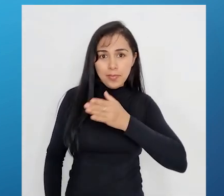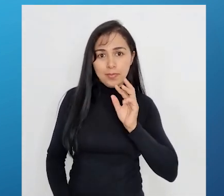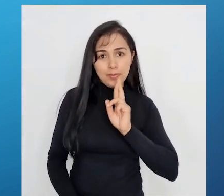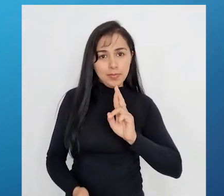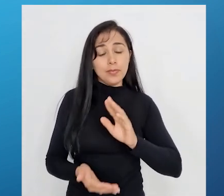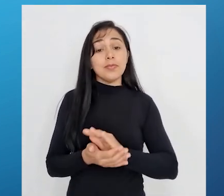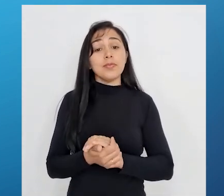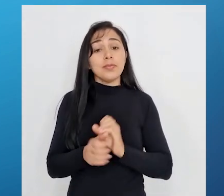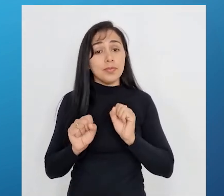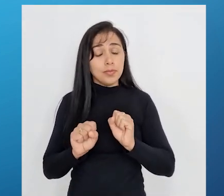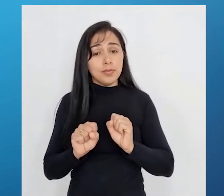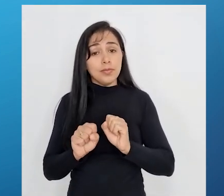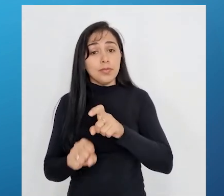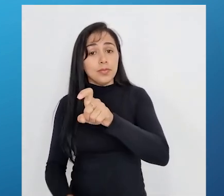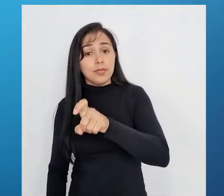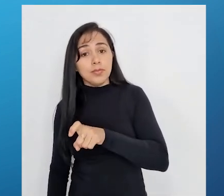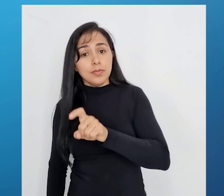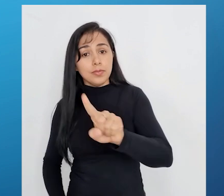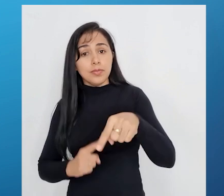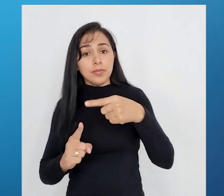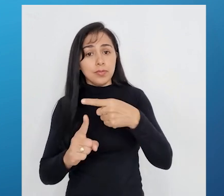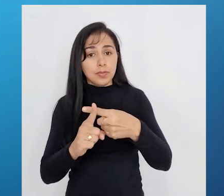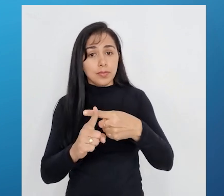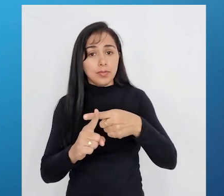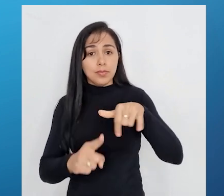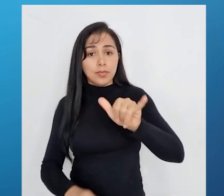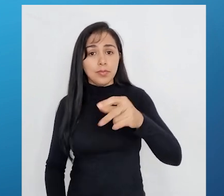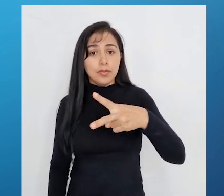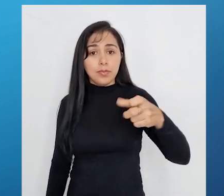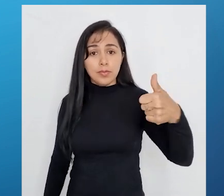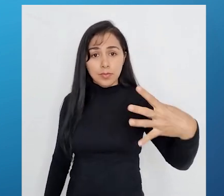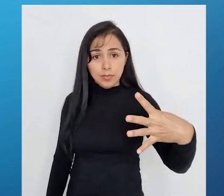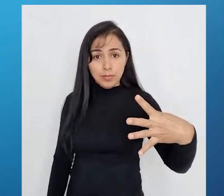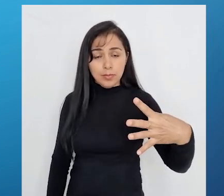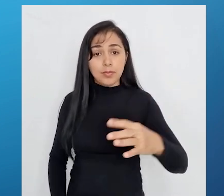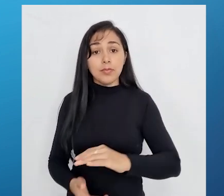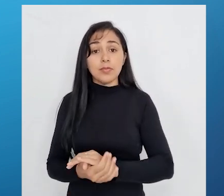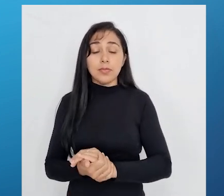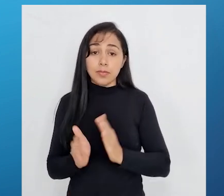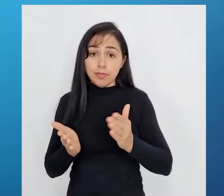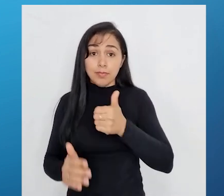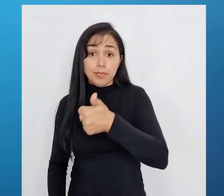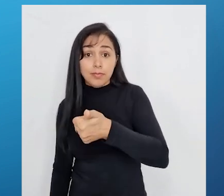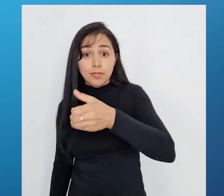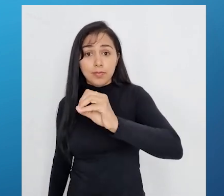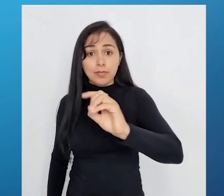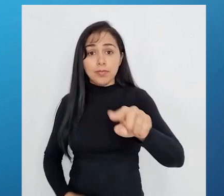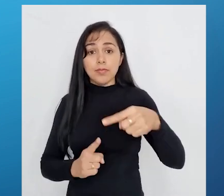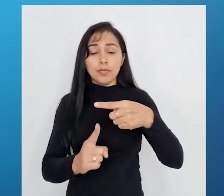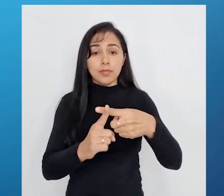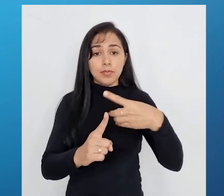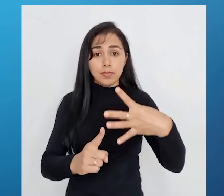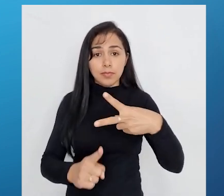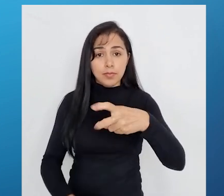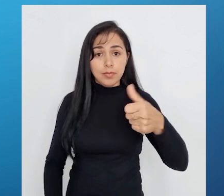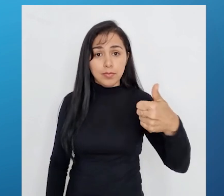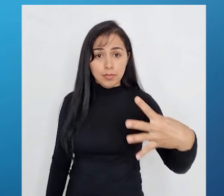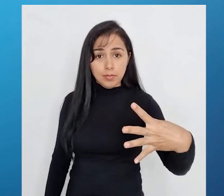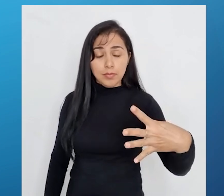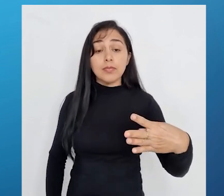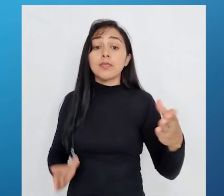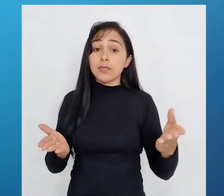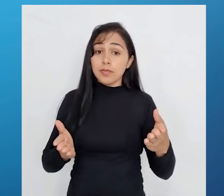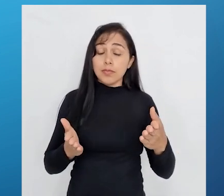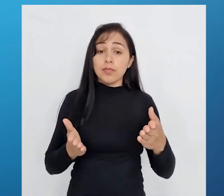igual a 14. Carro mais moto igual a 14 veículos. Então, 10 mais 4, 14. Correto. Lembrando que tem que dar certo para de baixo